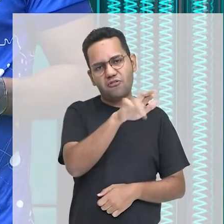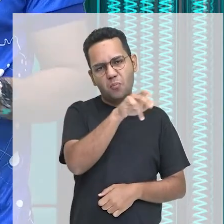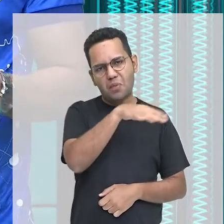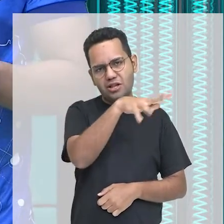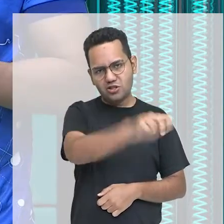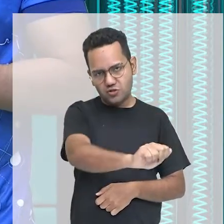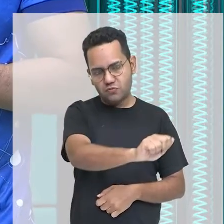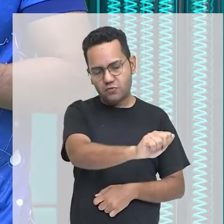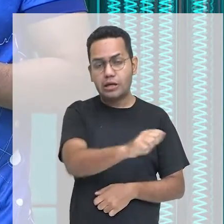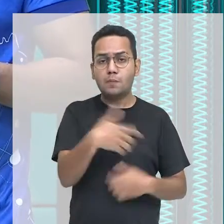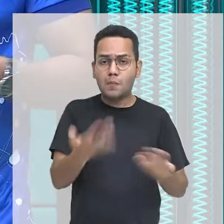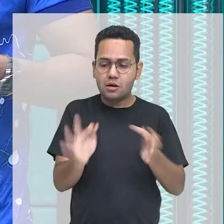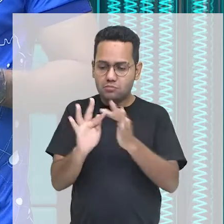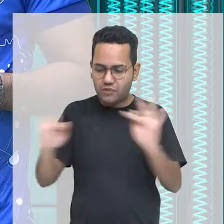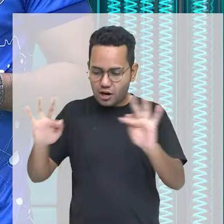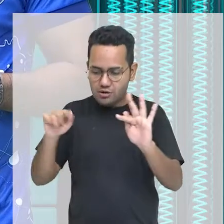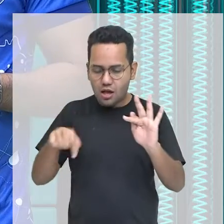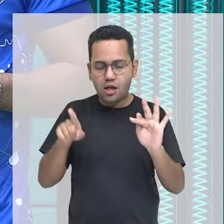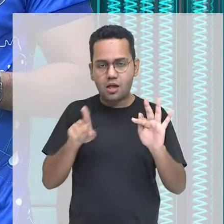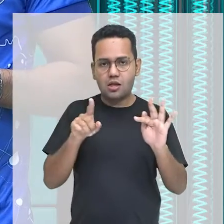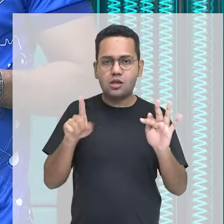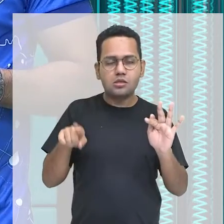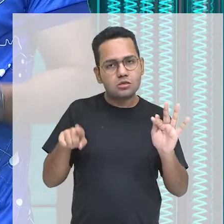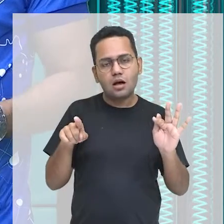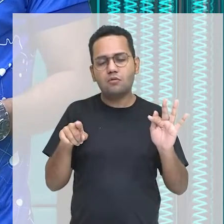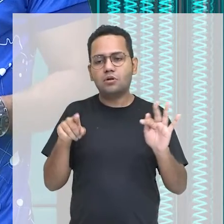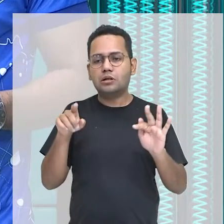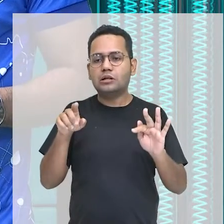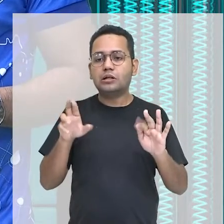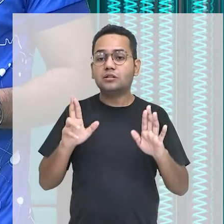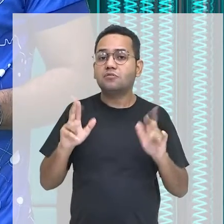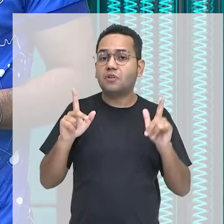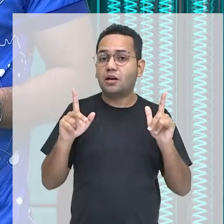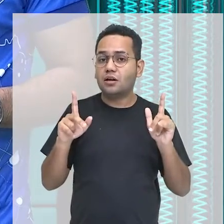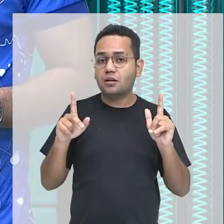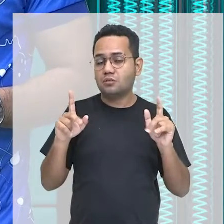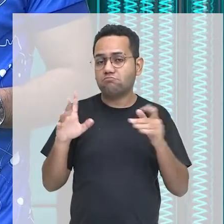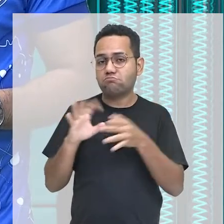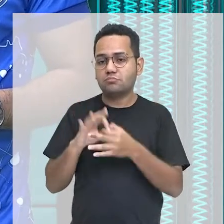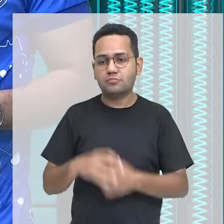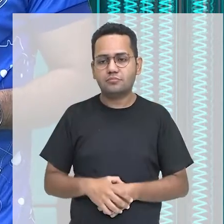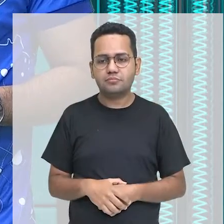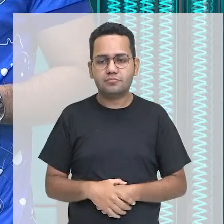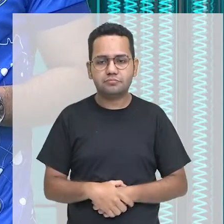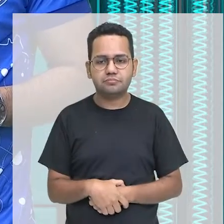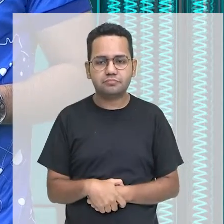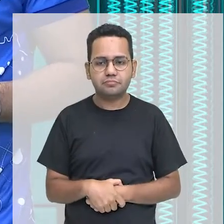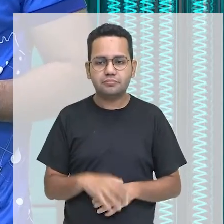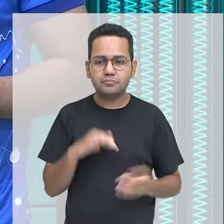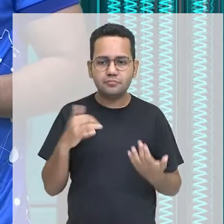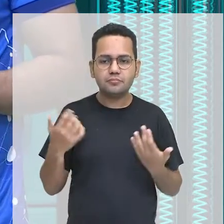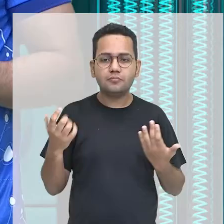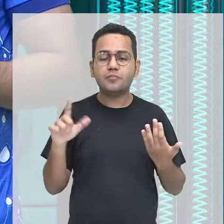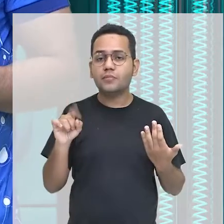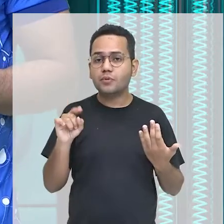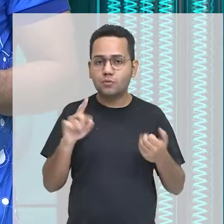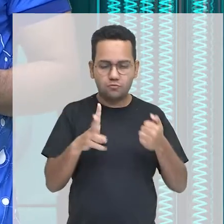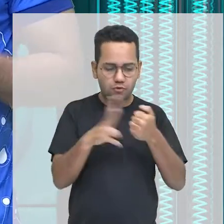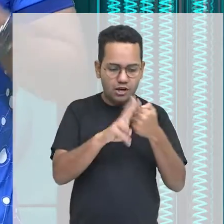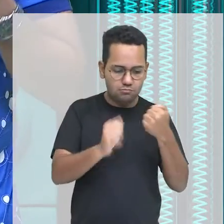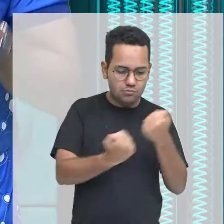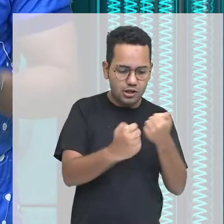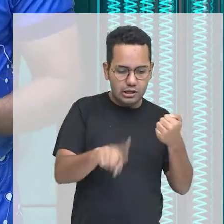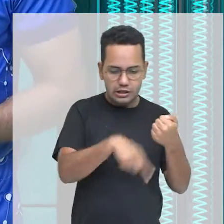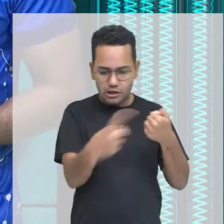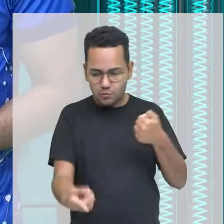essa frase já estará na forma negativa. Simples, né? Então, lembre-se da posição do not, sempre após o verbo